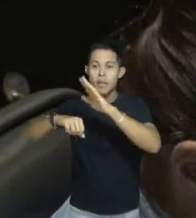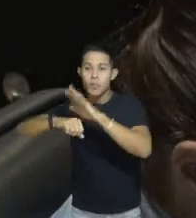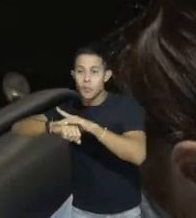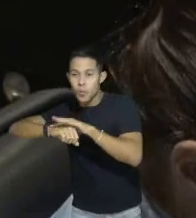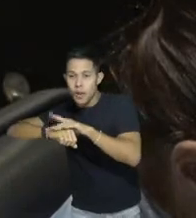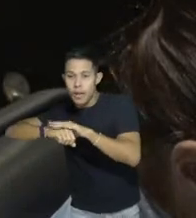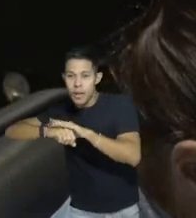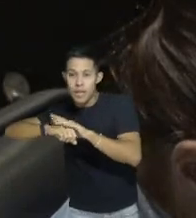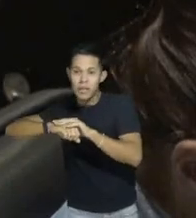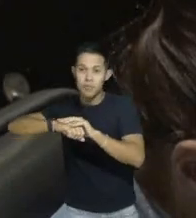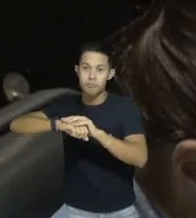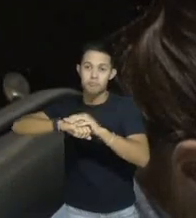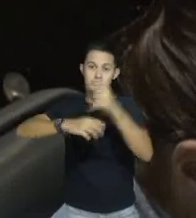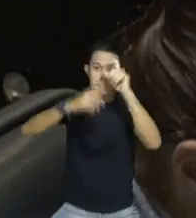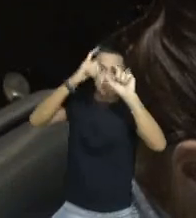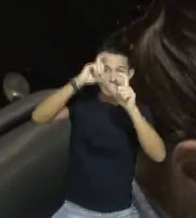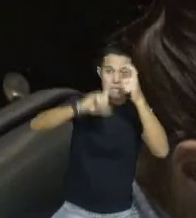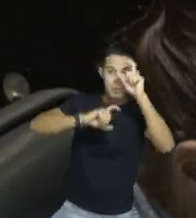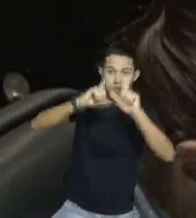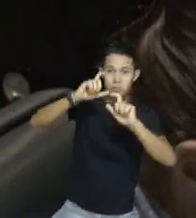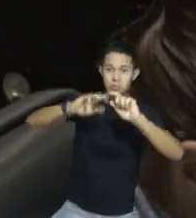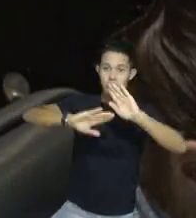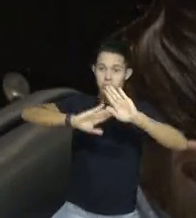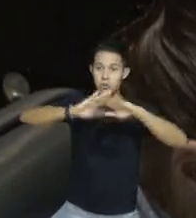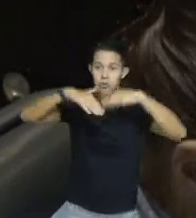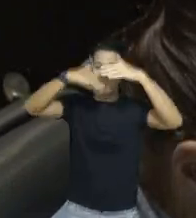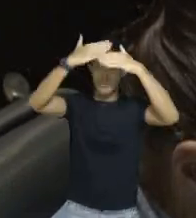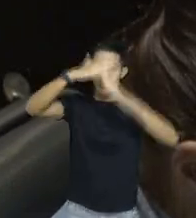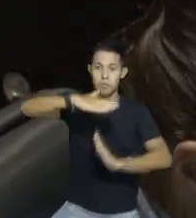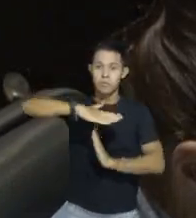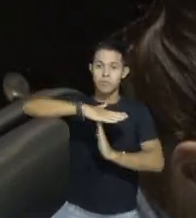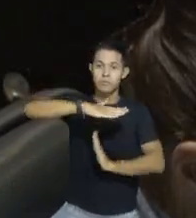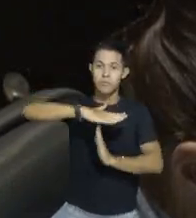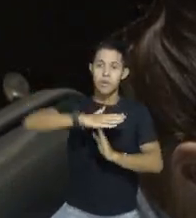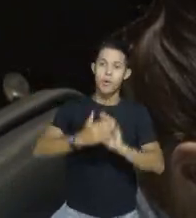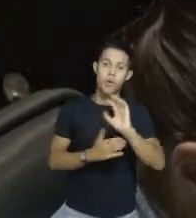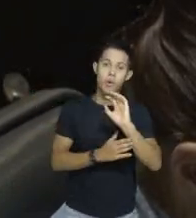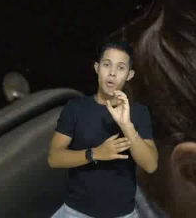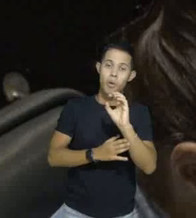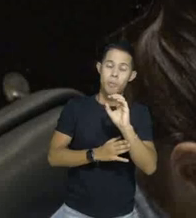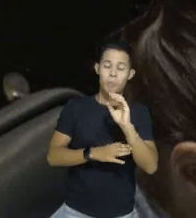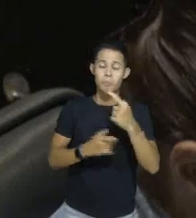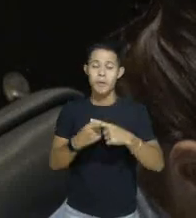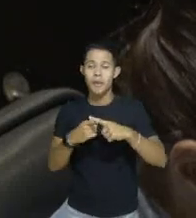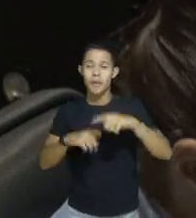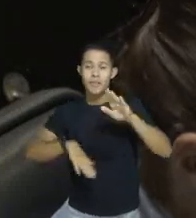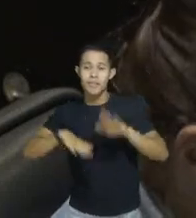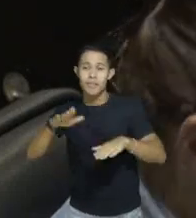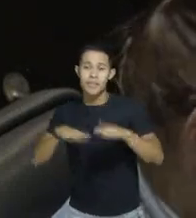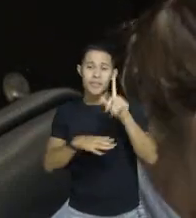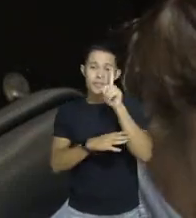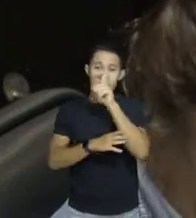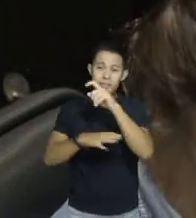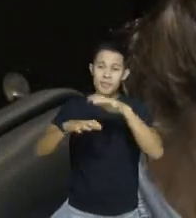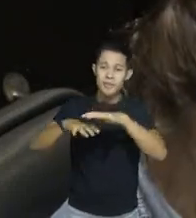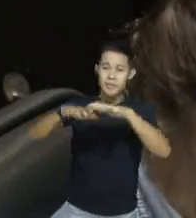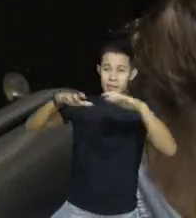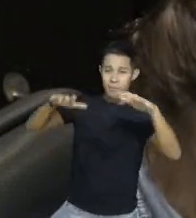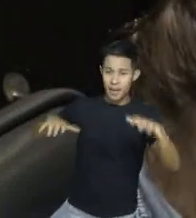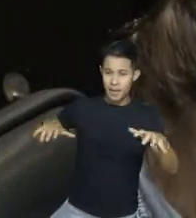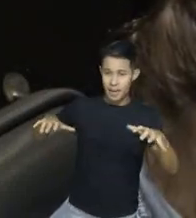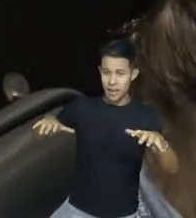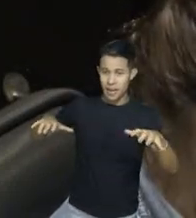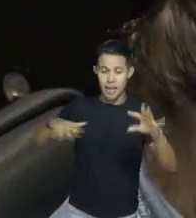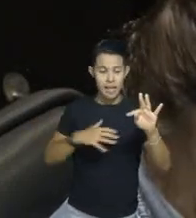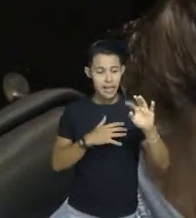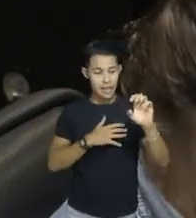transtorno do neurodesenvolvimento ou isolado, né? Porque às vezes para mim o desafio é separar quando é só o TEPAC ou quando o TEPAC está junto